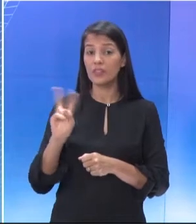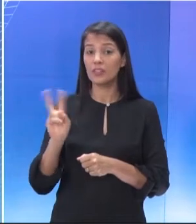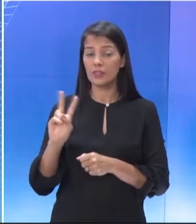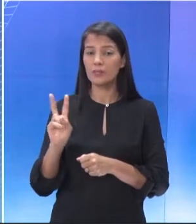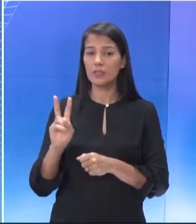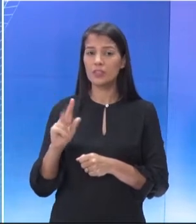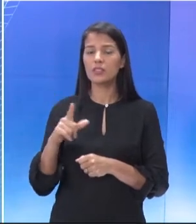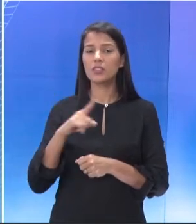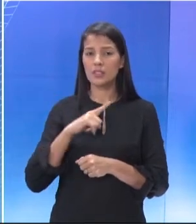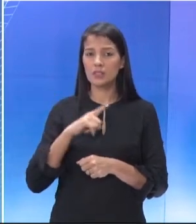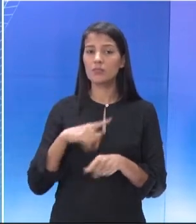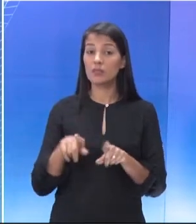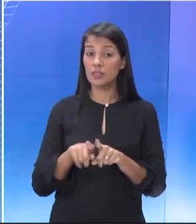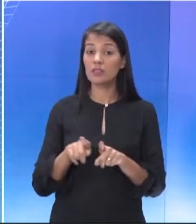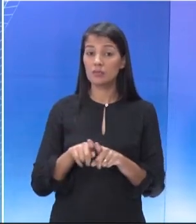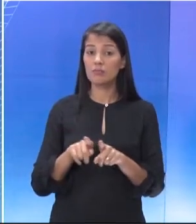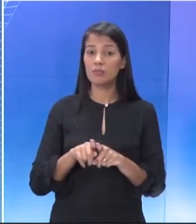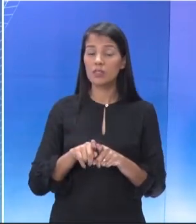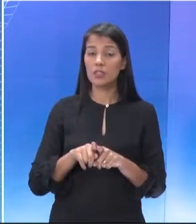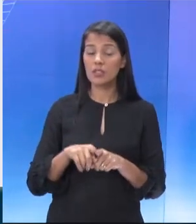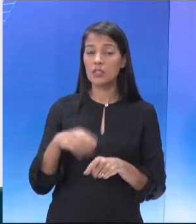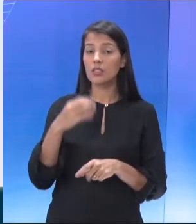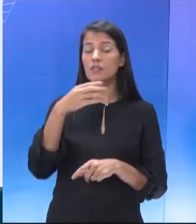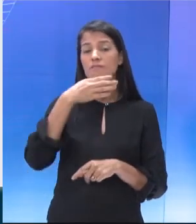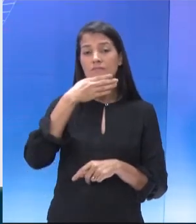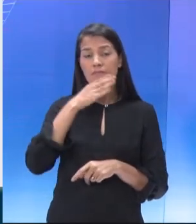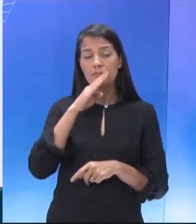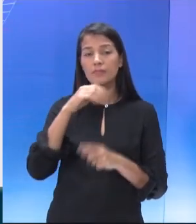dessas frutas e verduras.